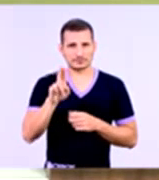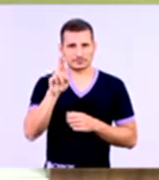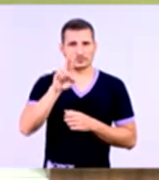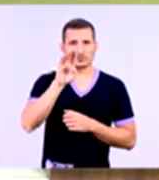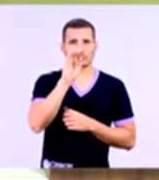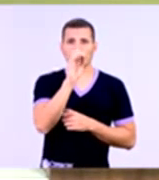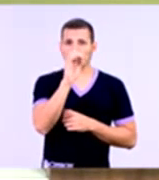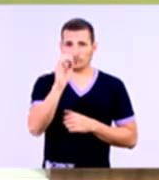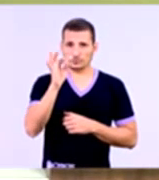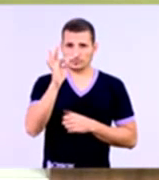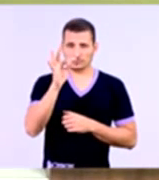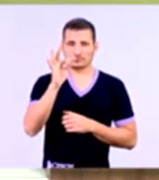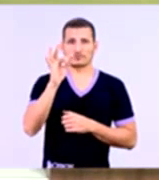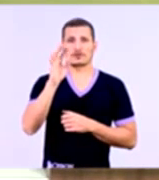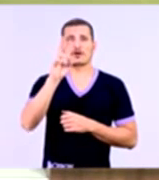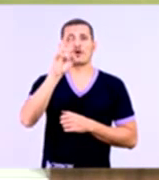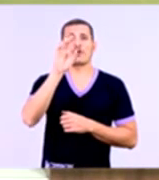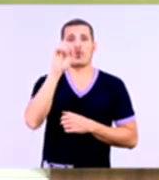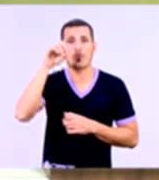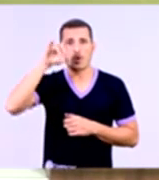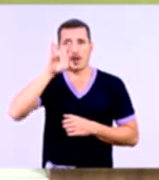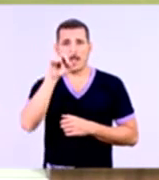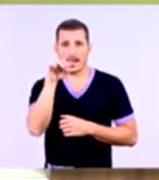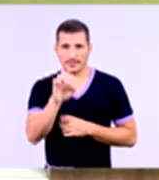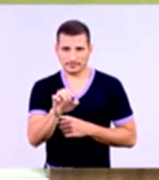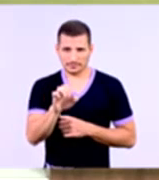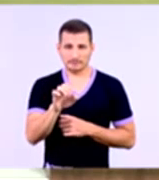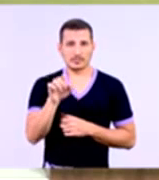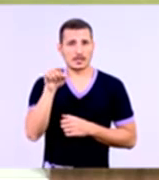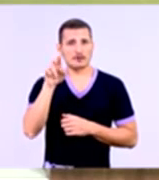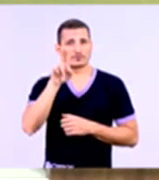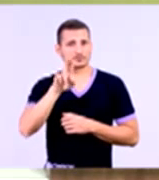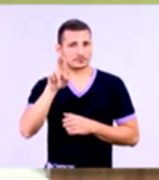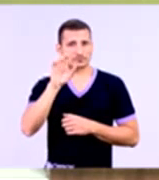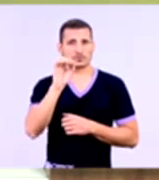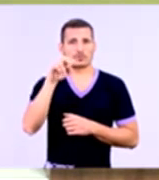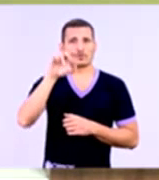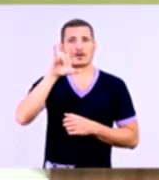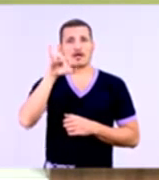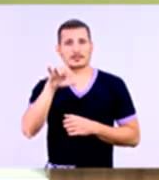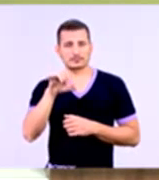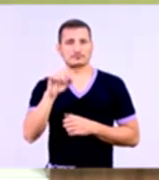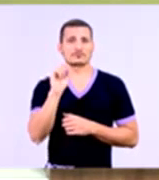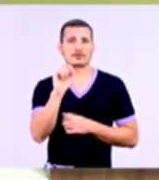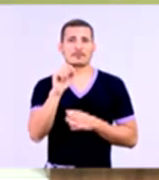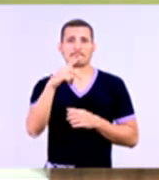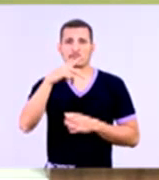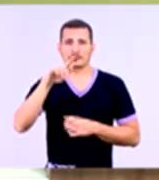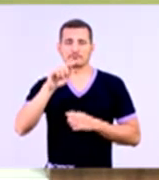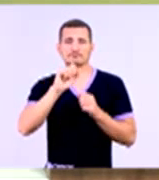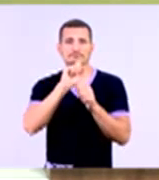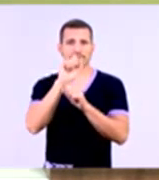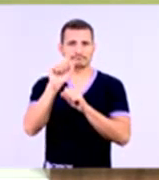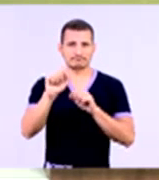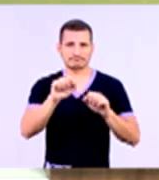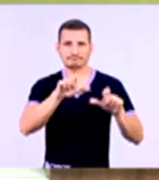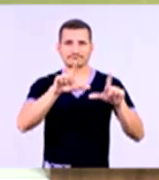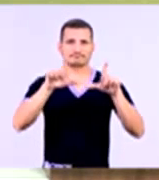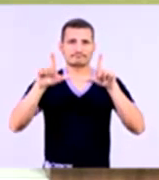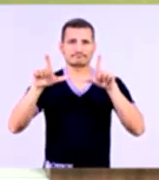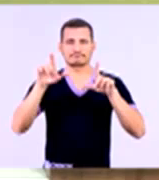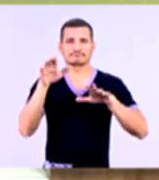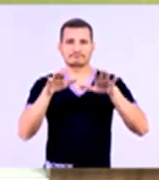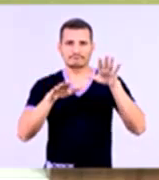Bootstrap online. Né, e essa utilização online faz com que a página seja carregada a partir do domínio do Bootstrap.